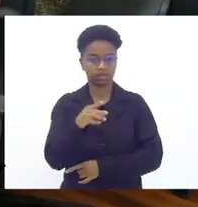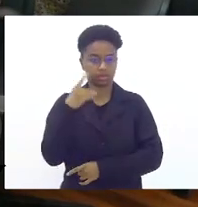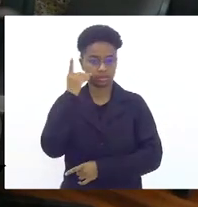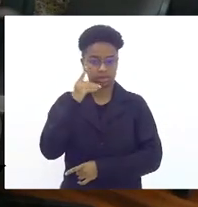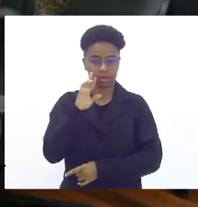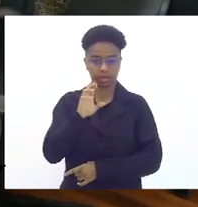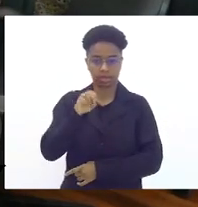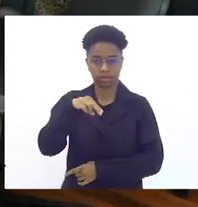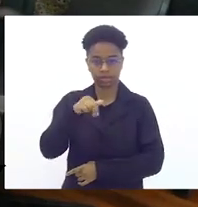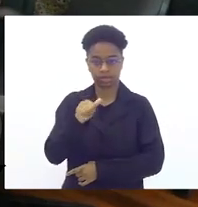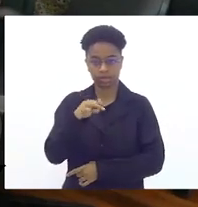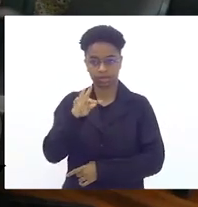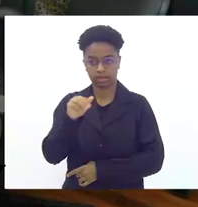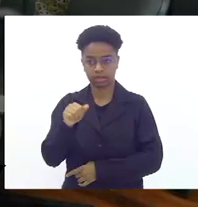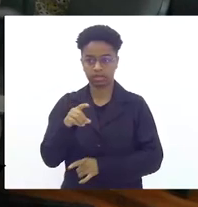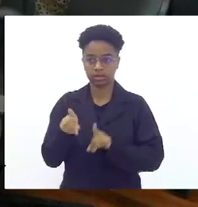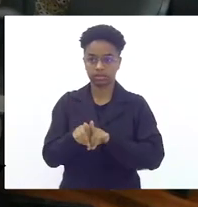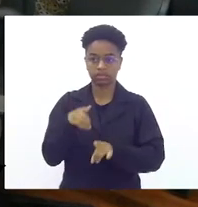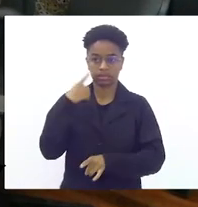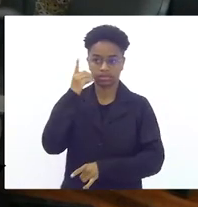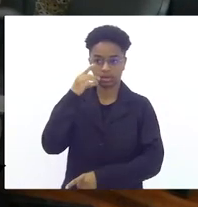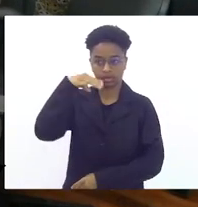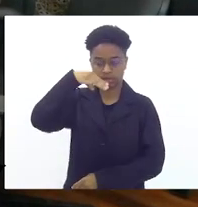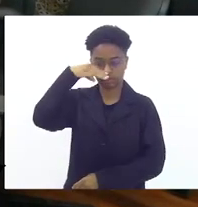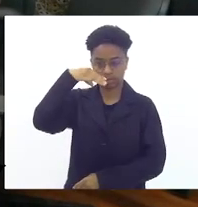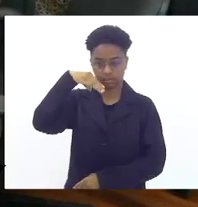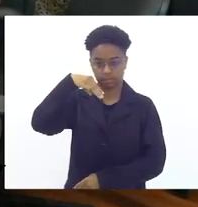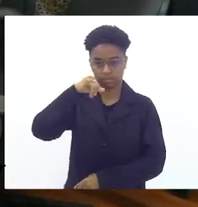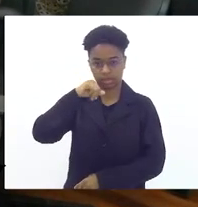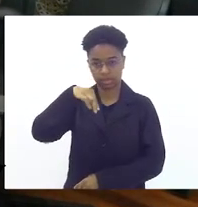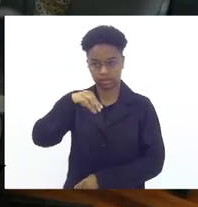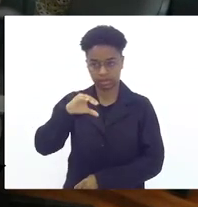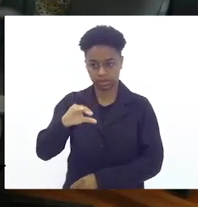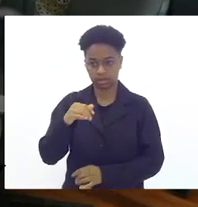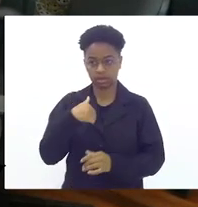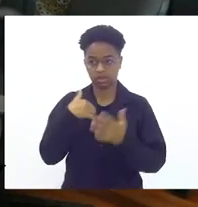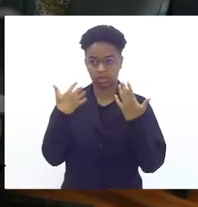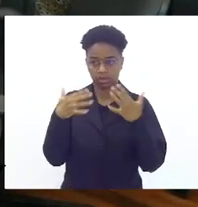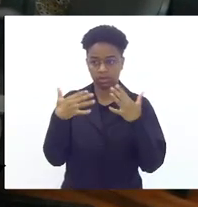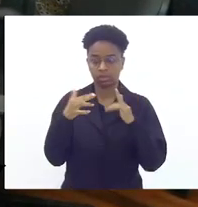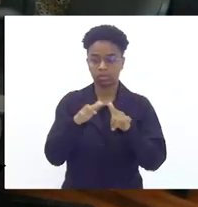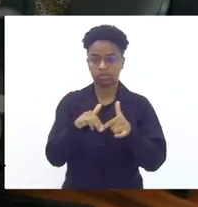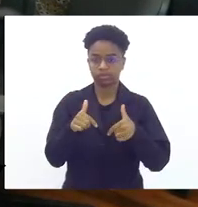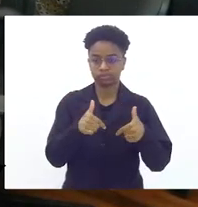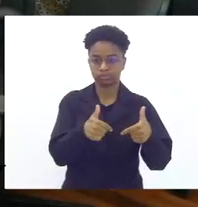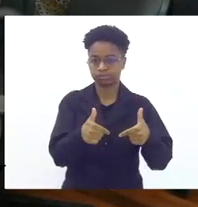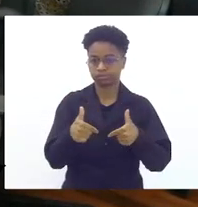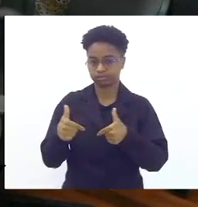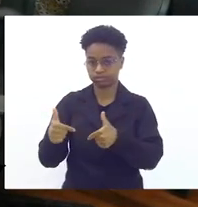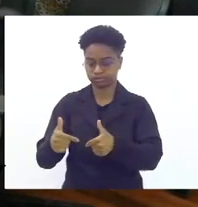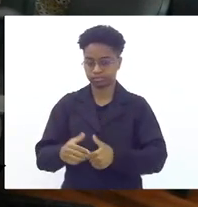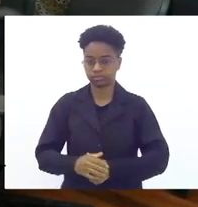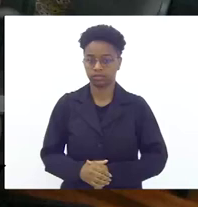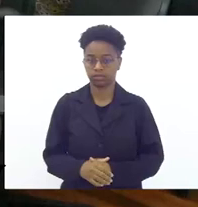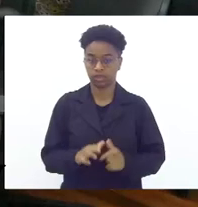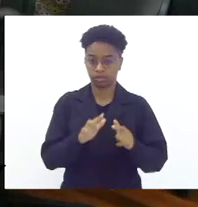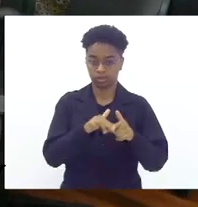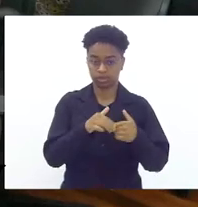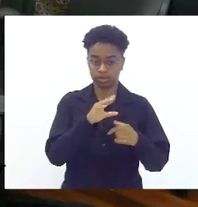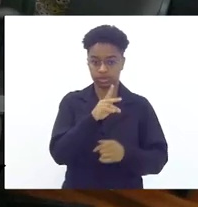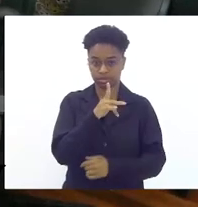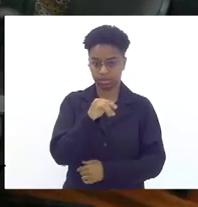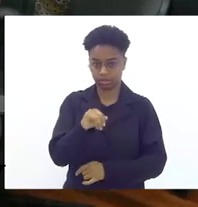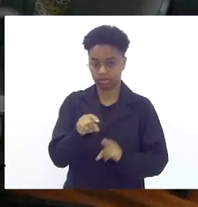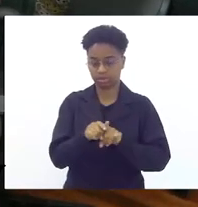e do deputado Carlos Mickey parabenizo pela por ambas as iniciativas né tanto pela CPI como pelo